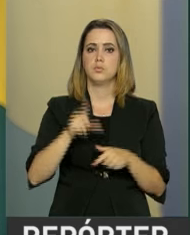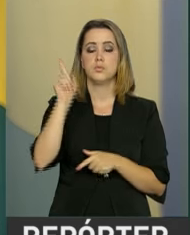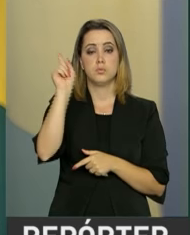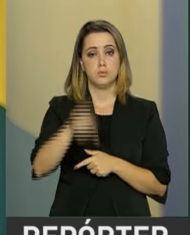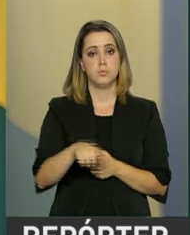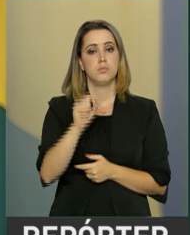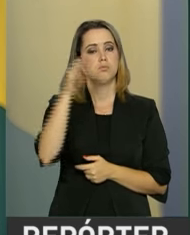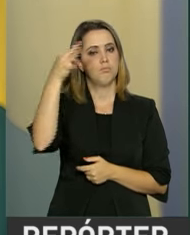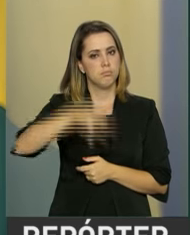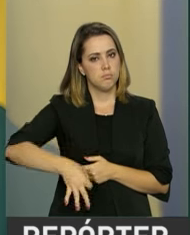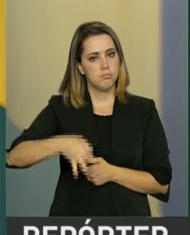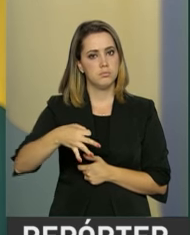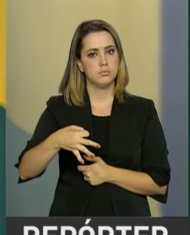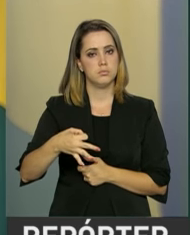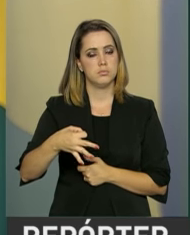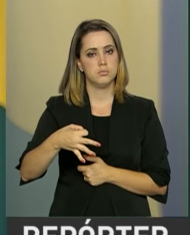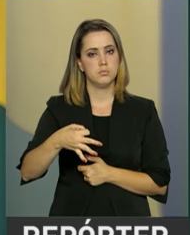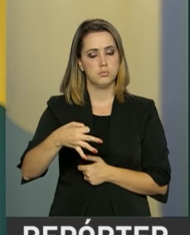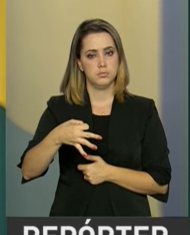Essa certeza